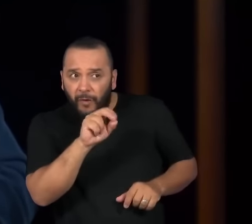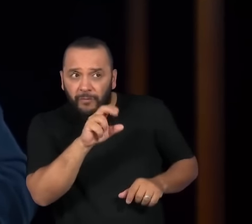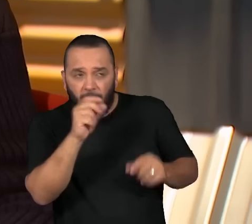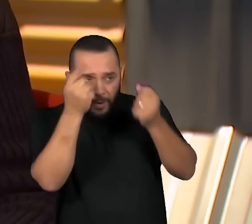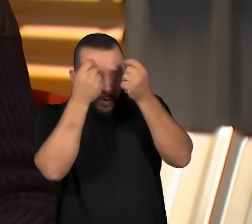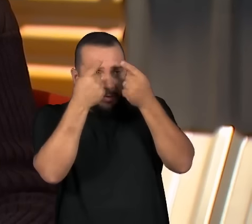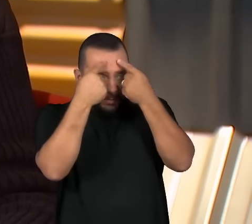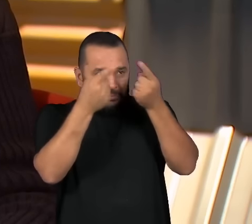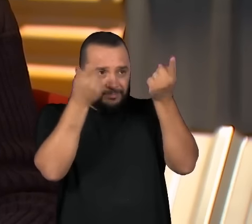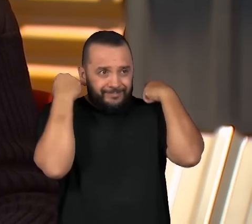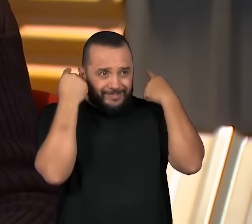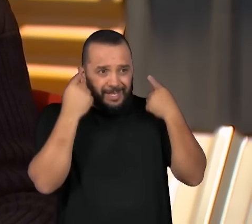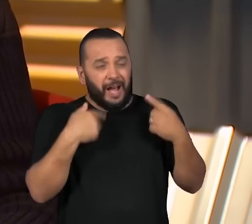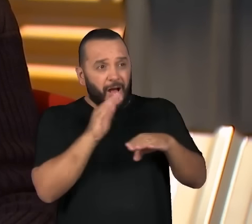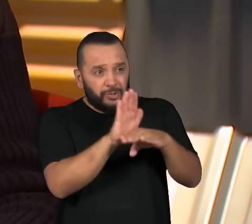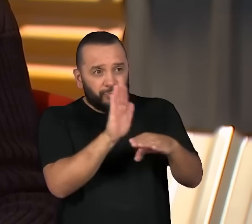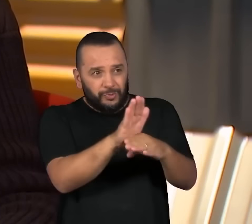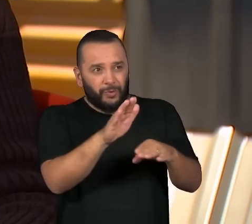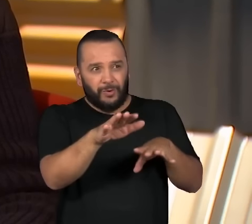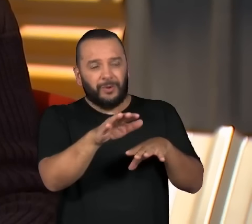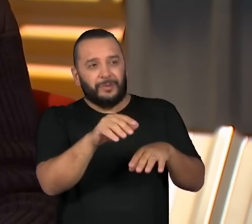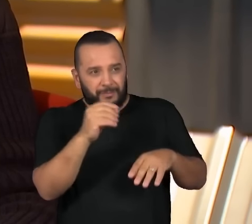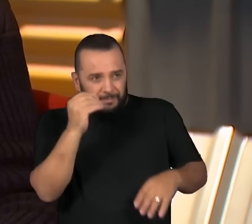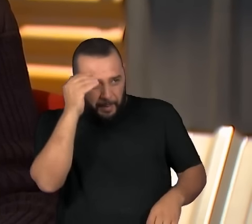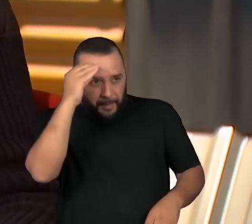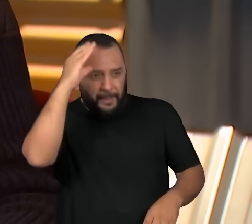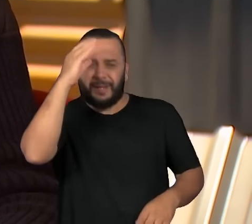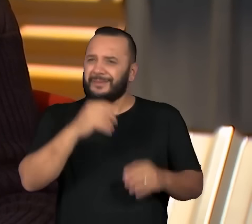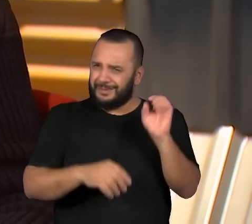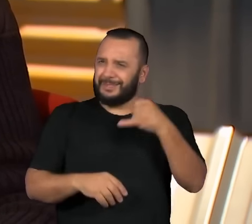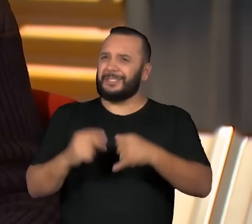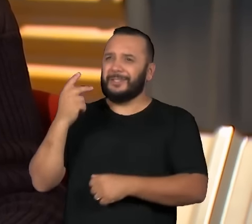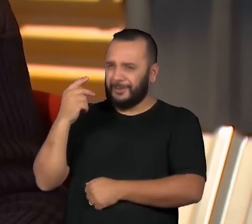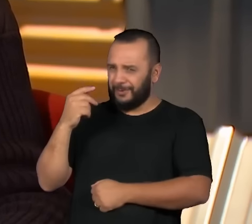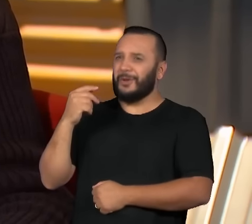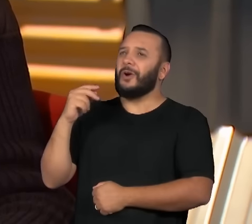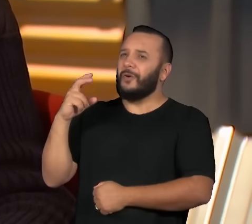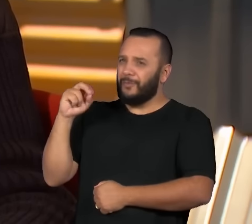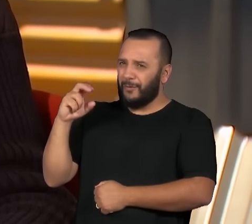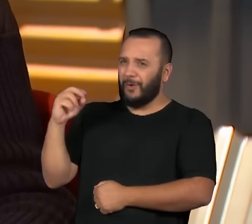Pô, sem dúvida. A minha avó materna, que a gente chamava com carinho de Omama,